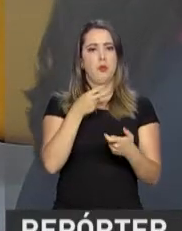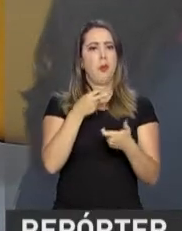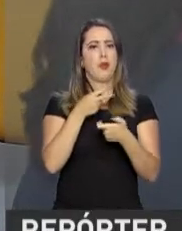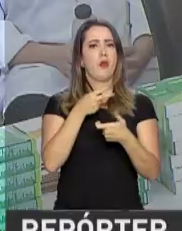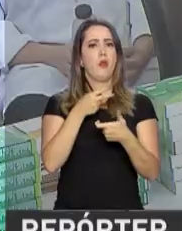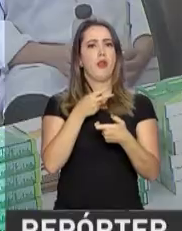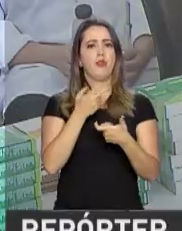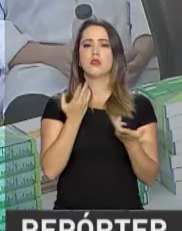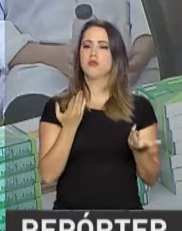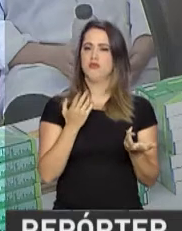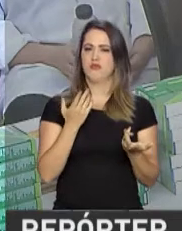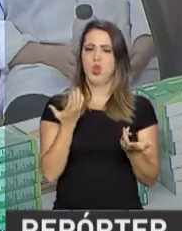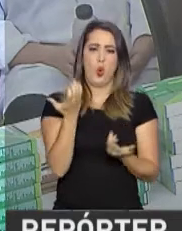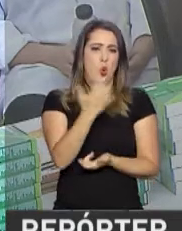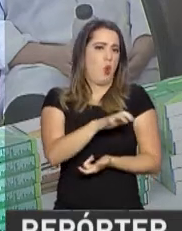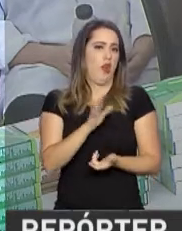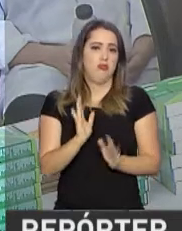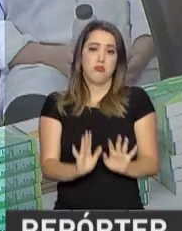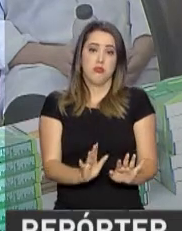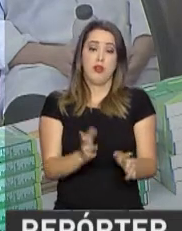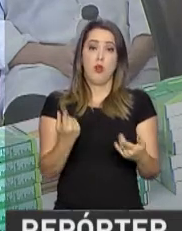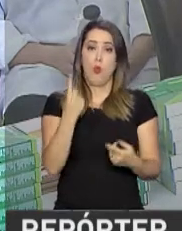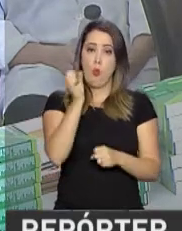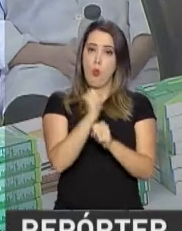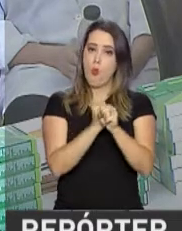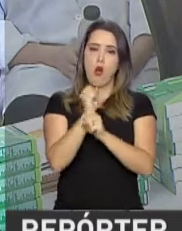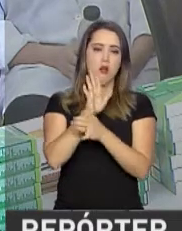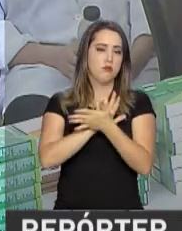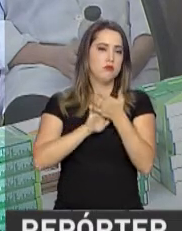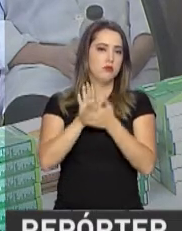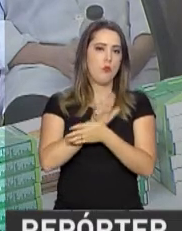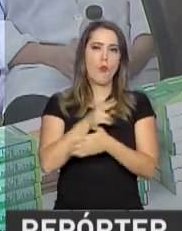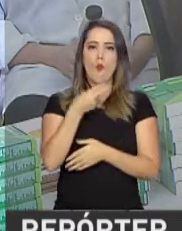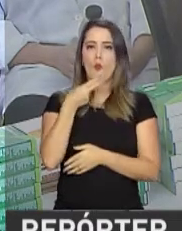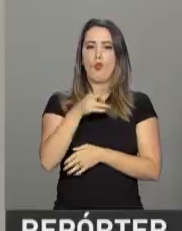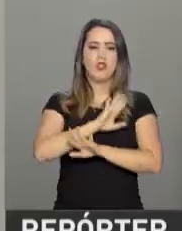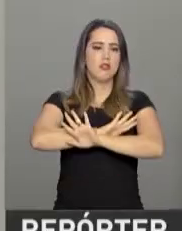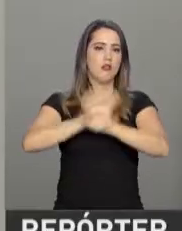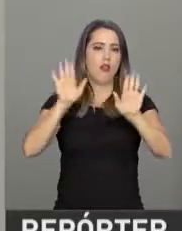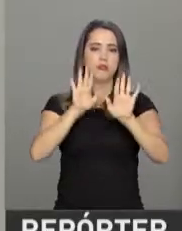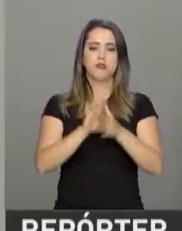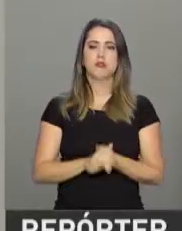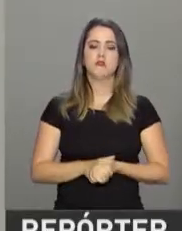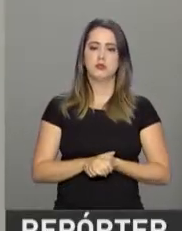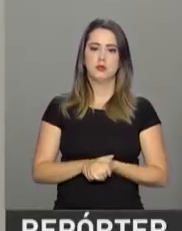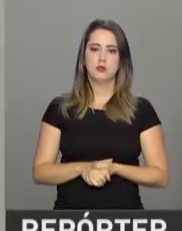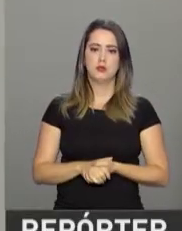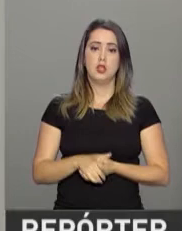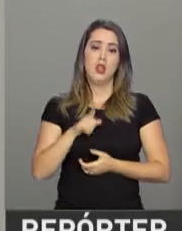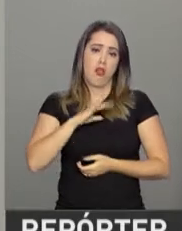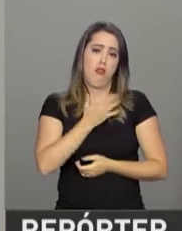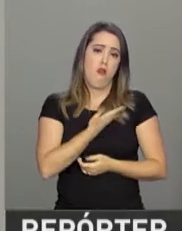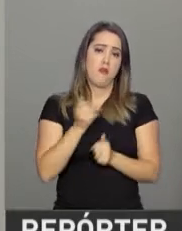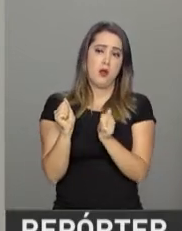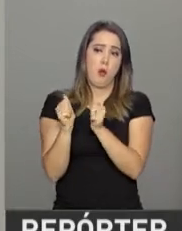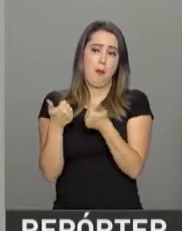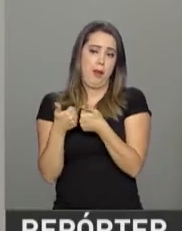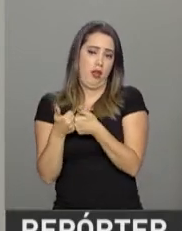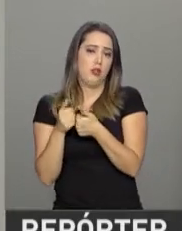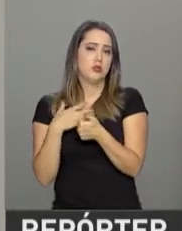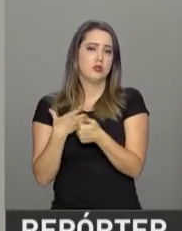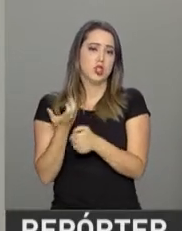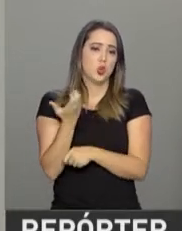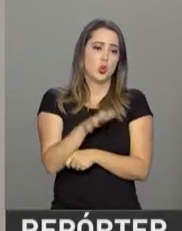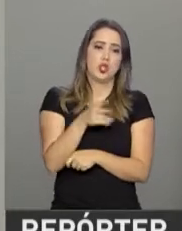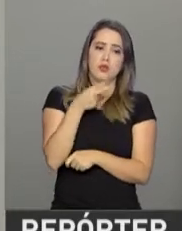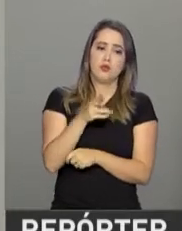fumante procurou ajuda e um ano não coloca um cigarro na boca alguns amigos pararam de fumar e eu